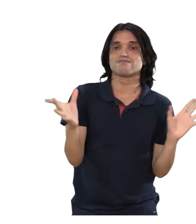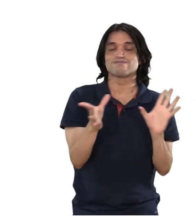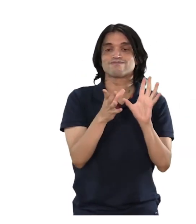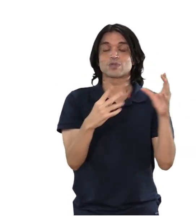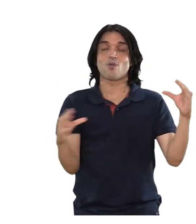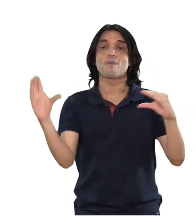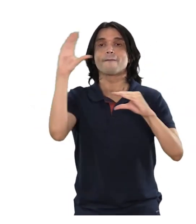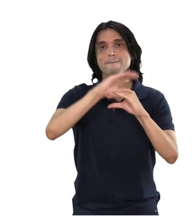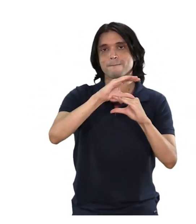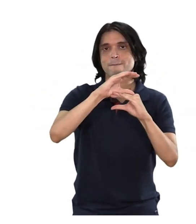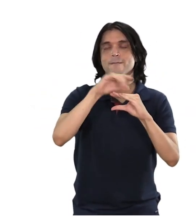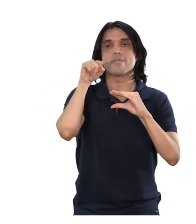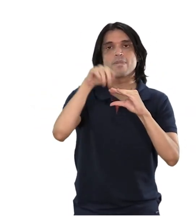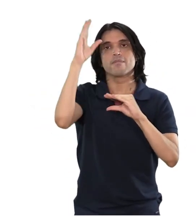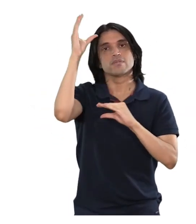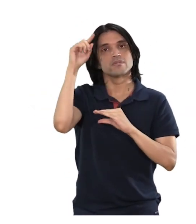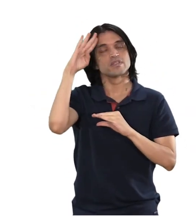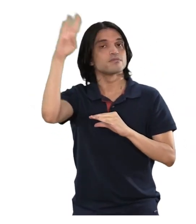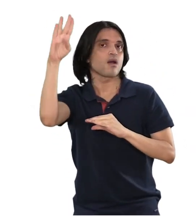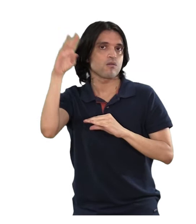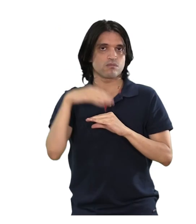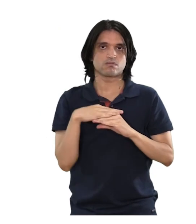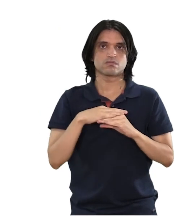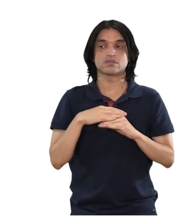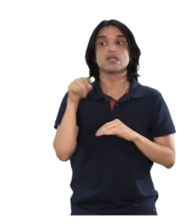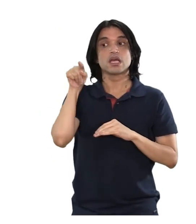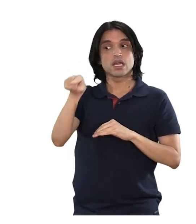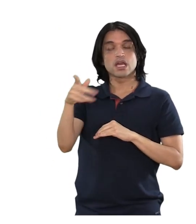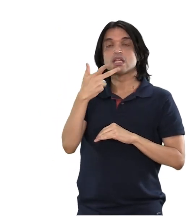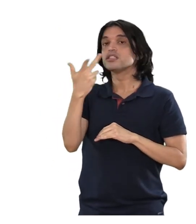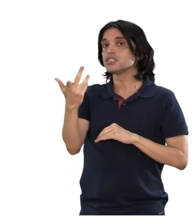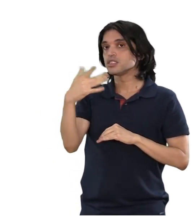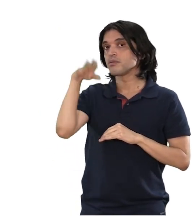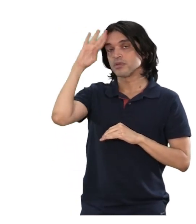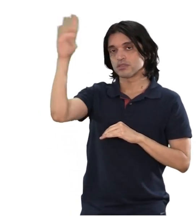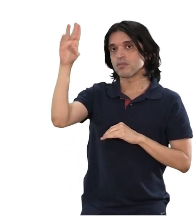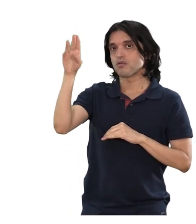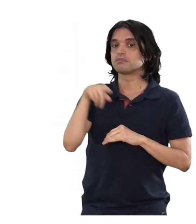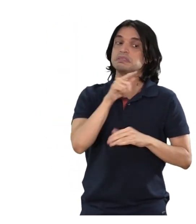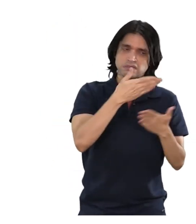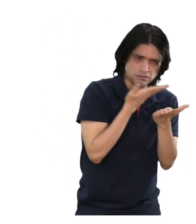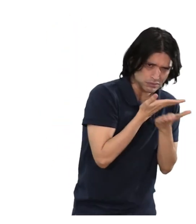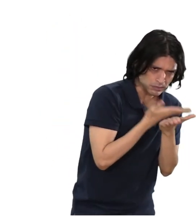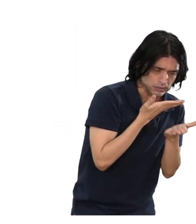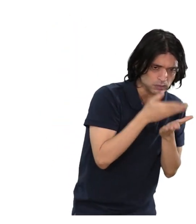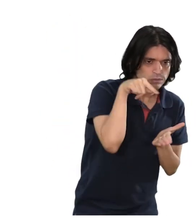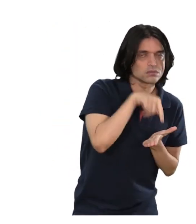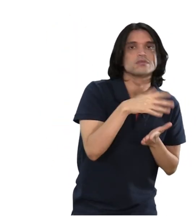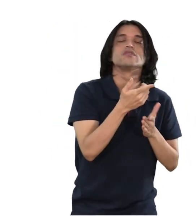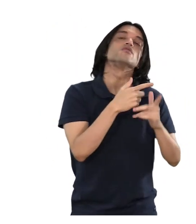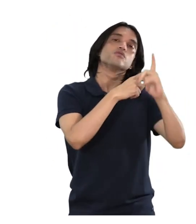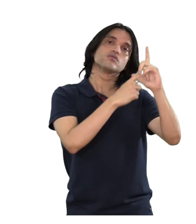muito, oração subordinada que funciona como objeto direto da anterior, ou seja, da